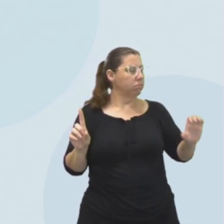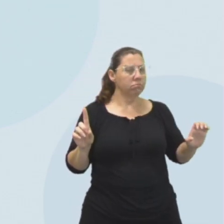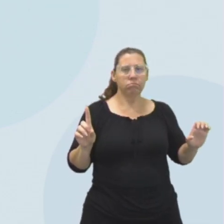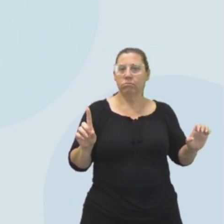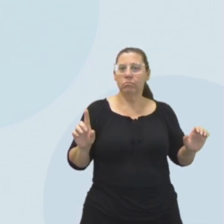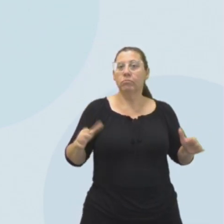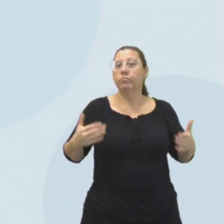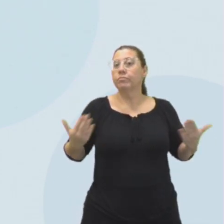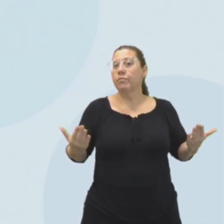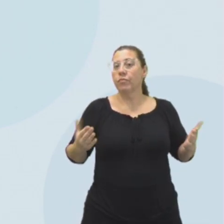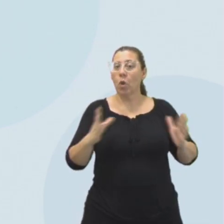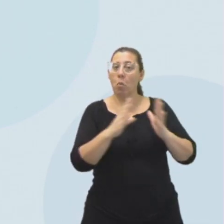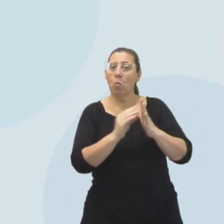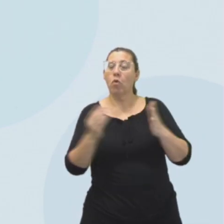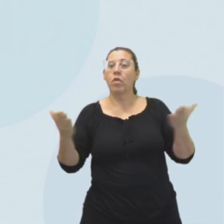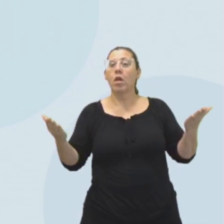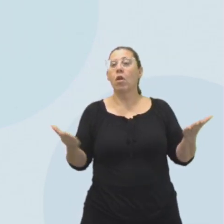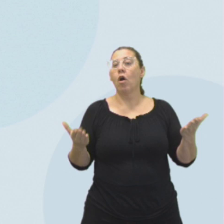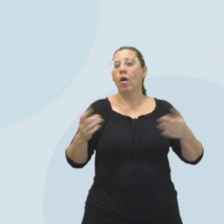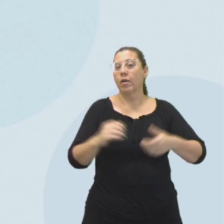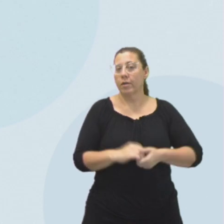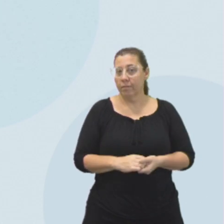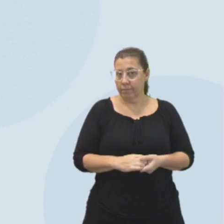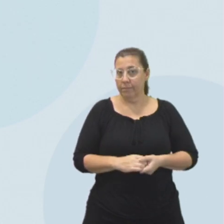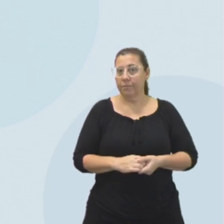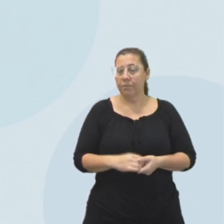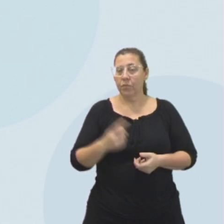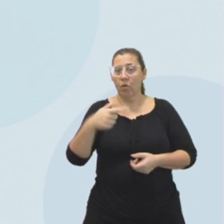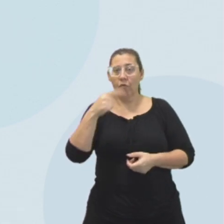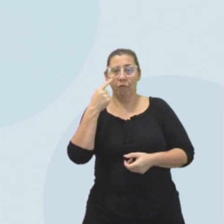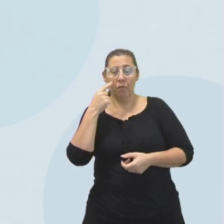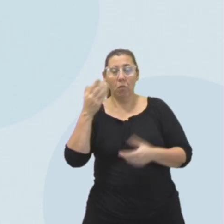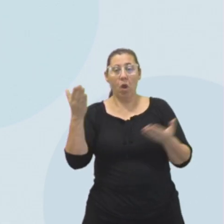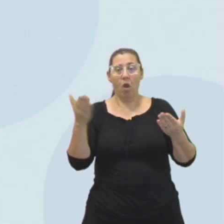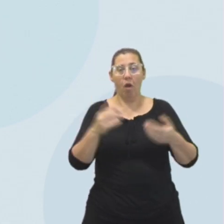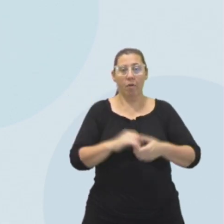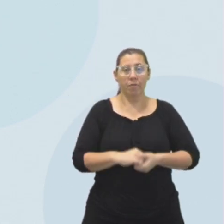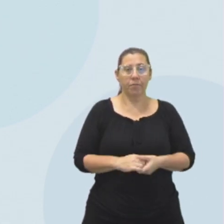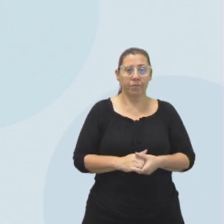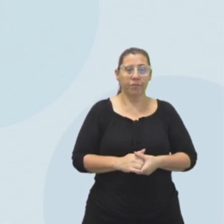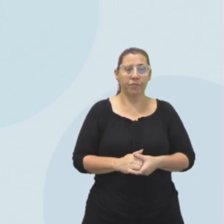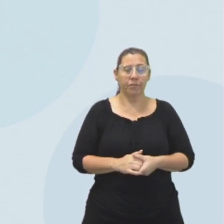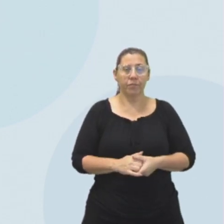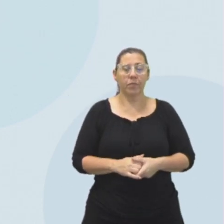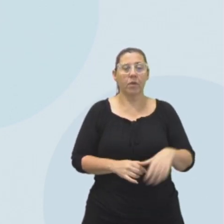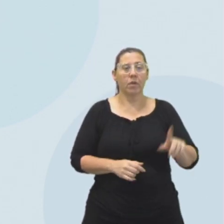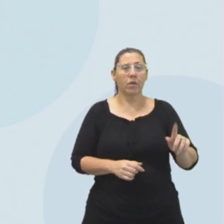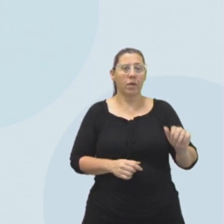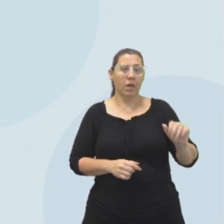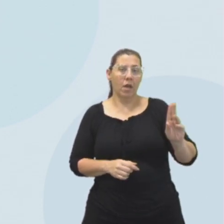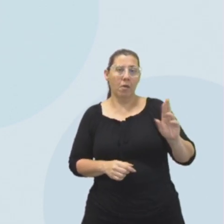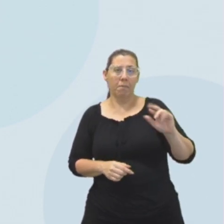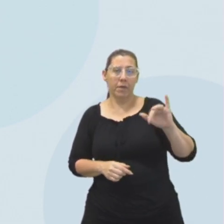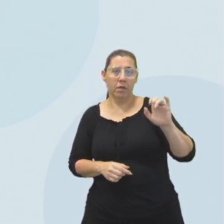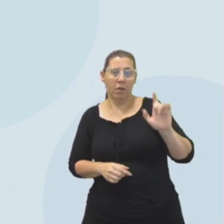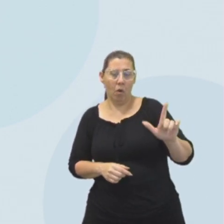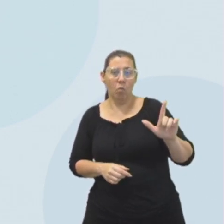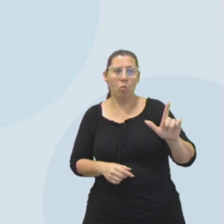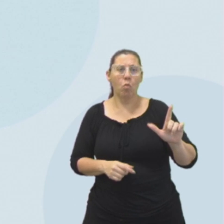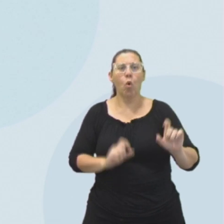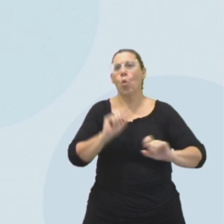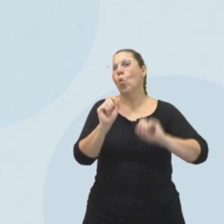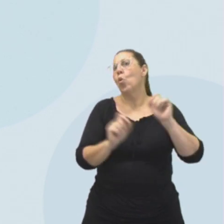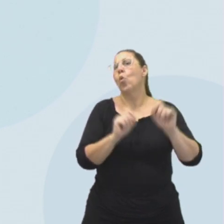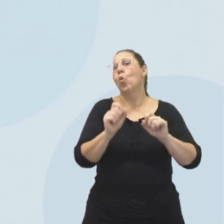Então, vamos dar um exemplo aqui da citação do Moran com o vídeo que nós acabamos de assistir, né, do Gabriel, a elaboração do Gabriel. O que